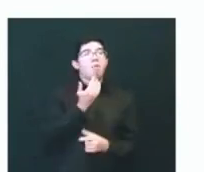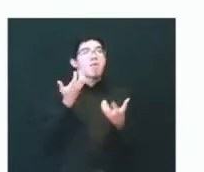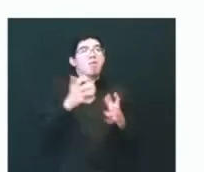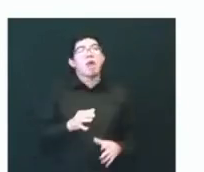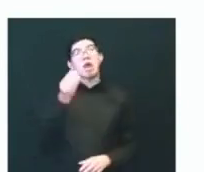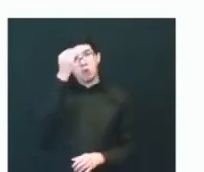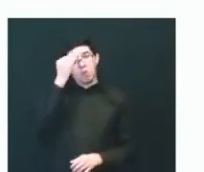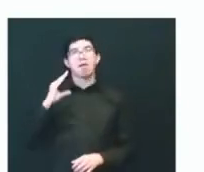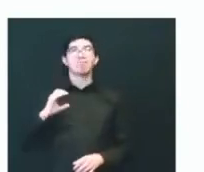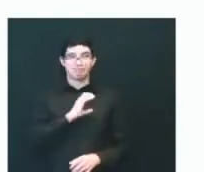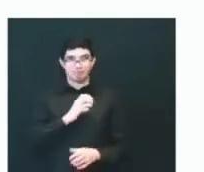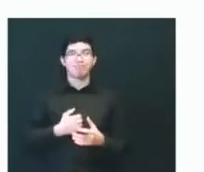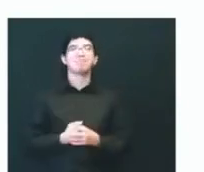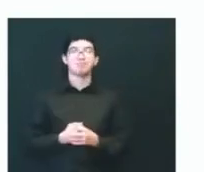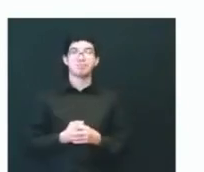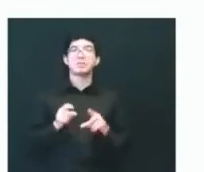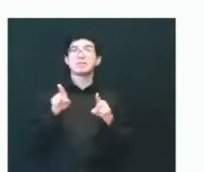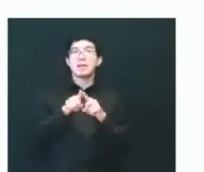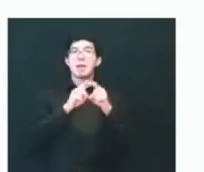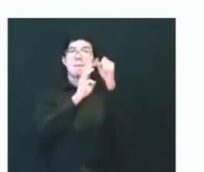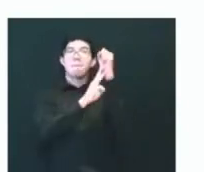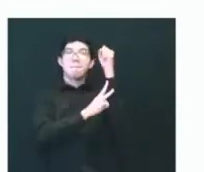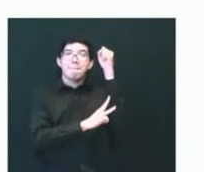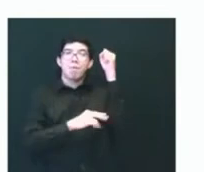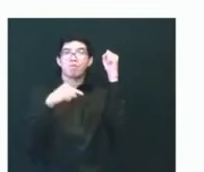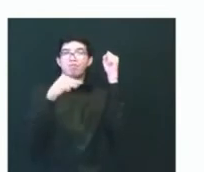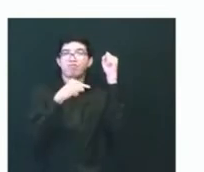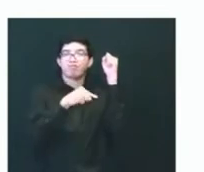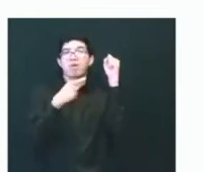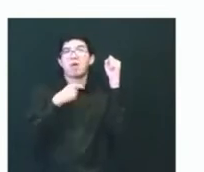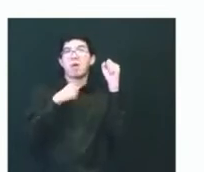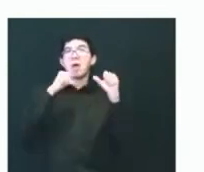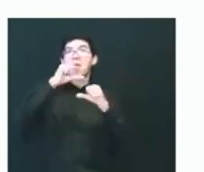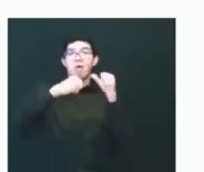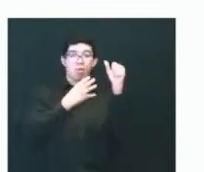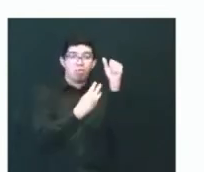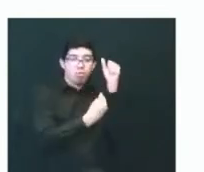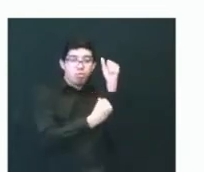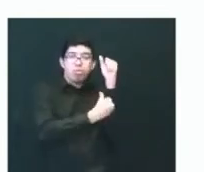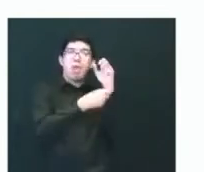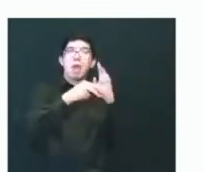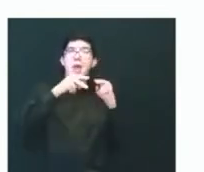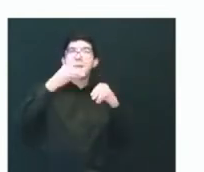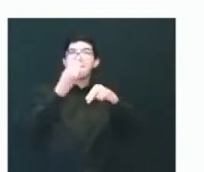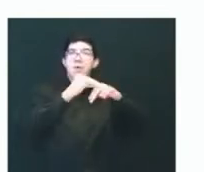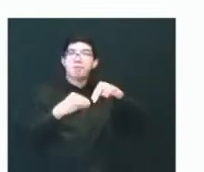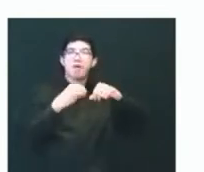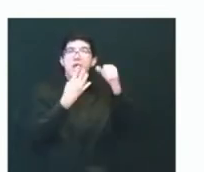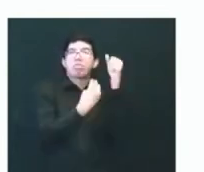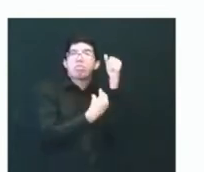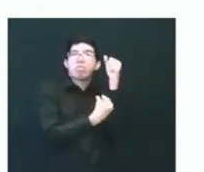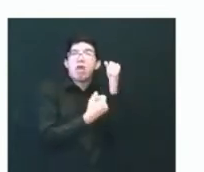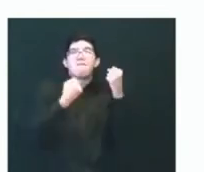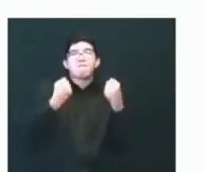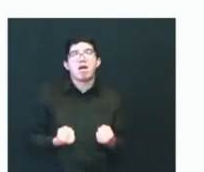doença. Tem também ação no músculo. No músculo causa um catabolismo proteico, que leva a uma redução da força e da